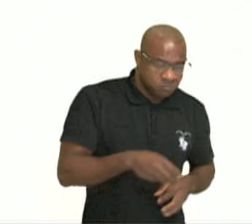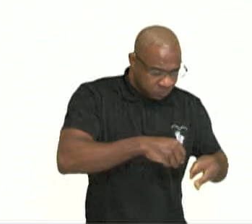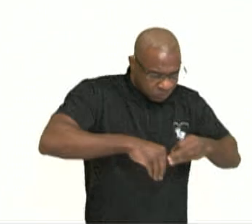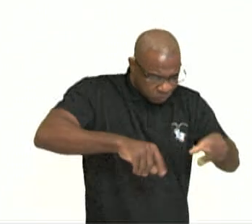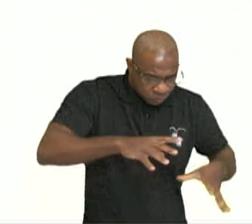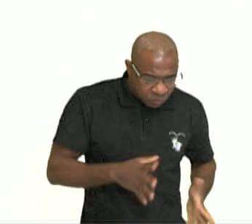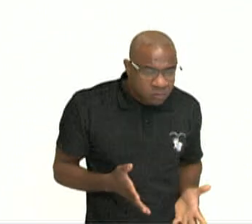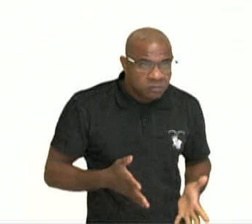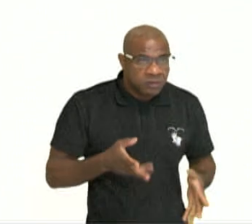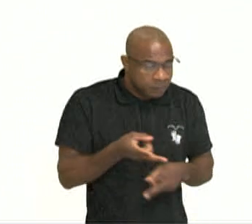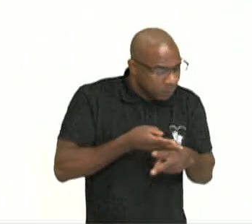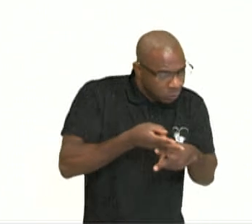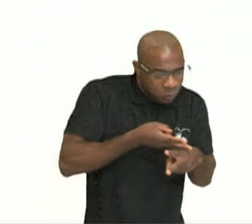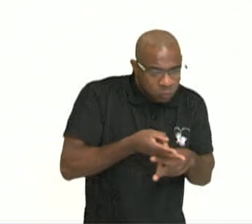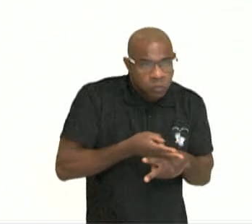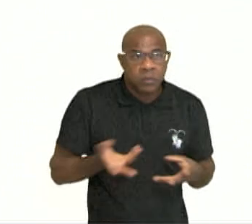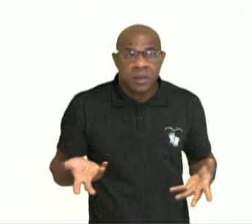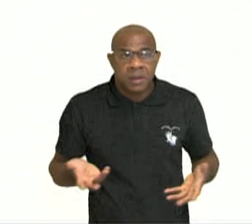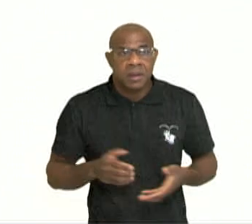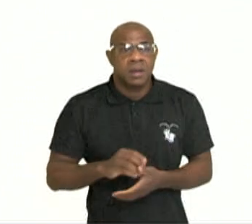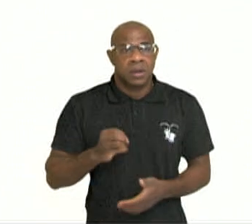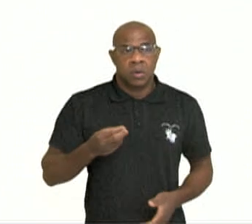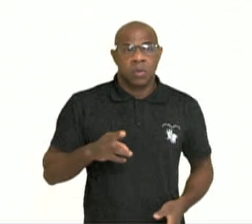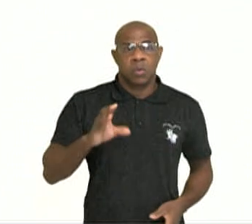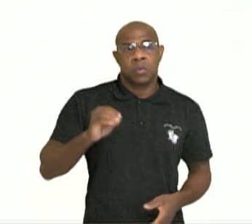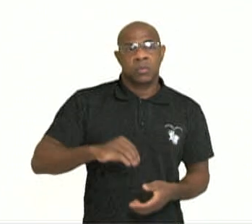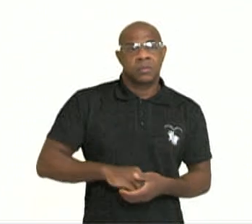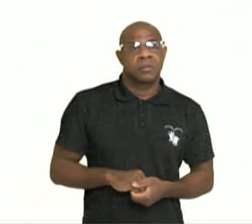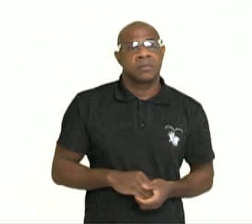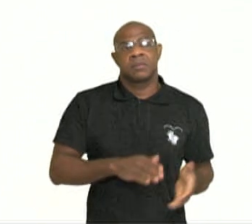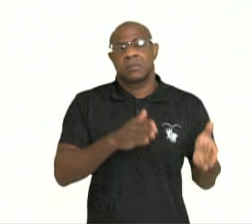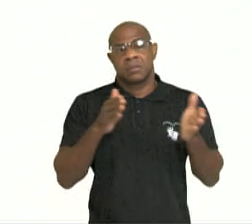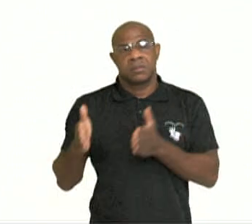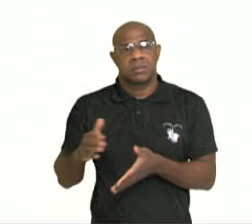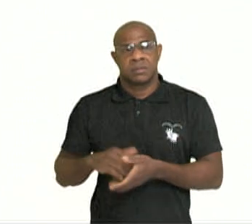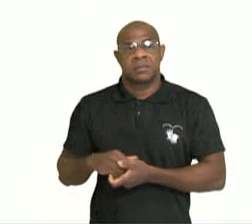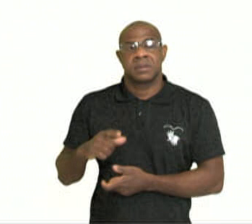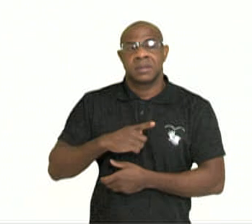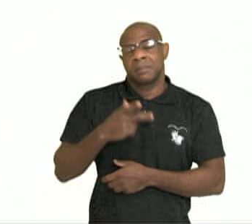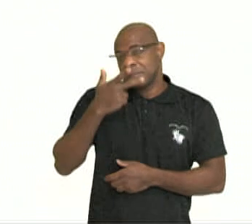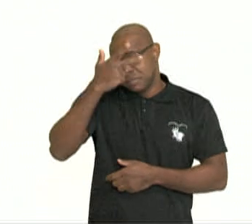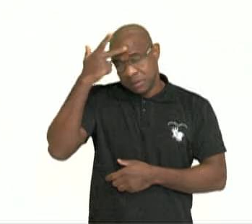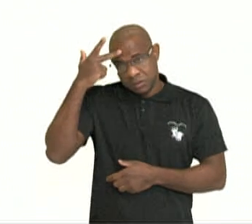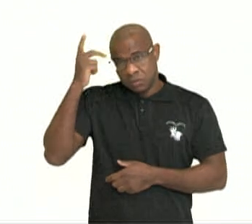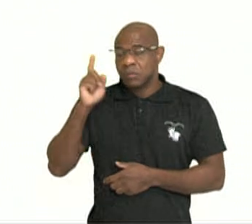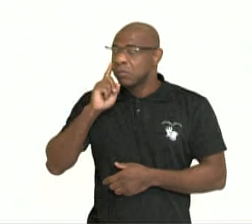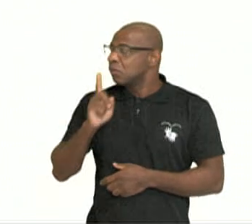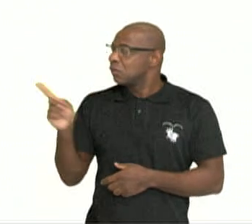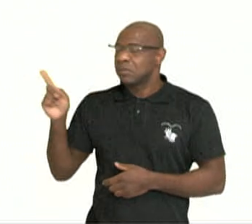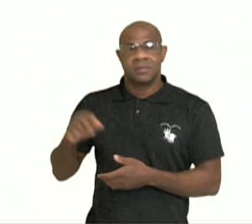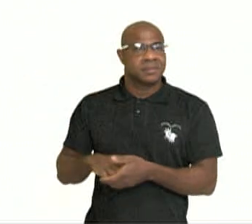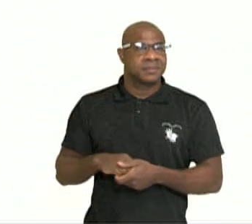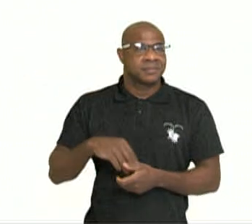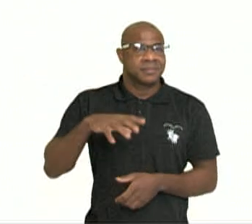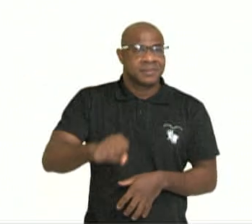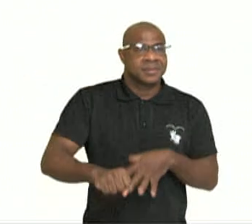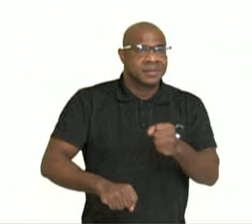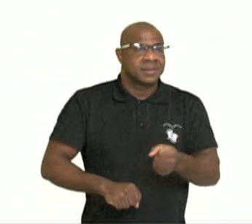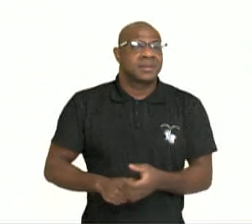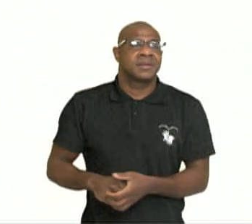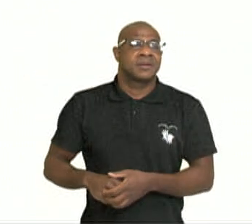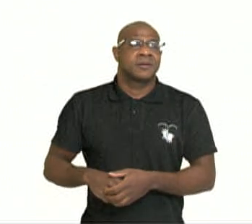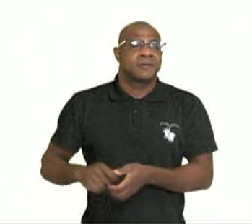O mineral de interesse, ouro. Aqui, vejam, pessoas retirando, então eu tenho